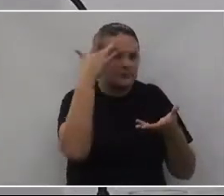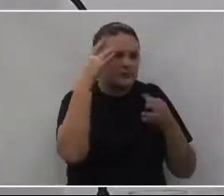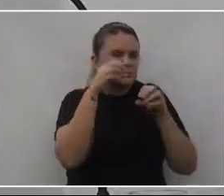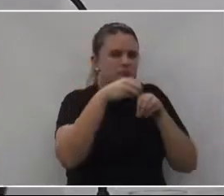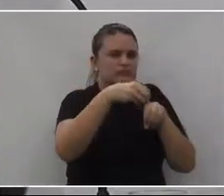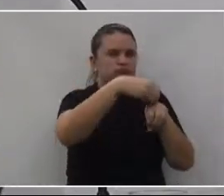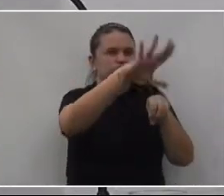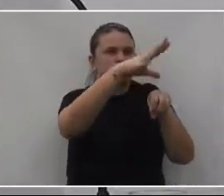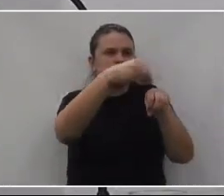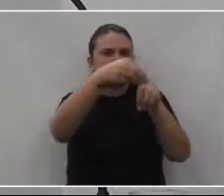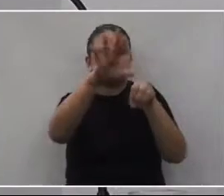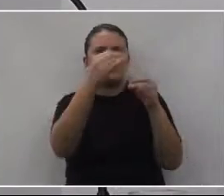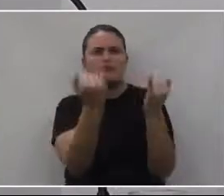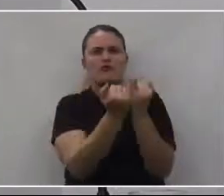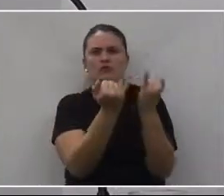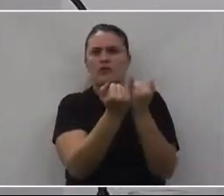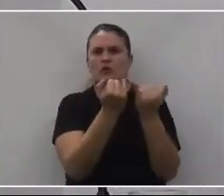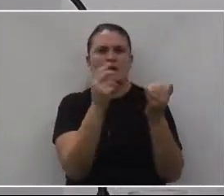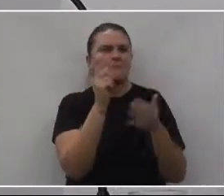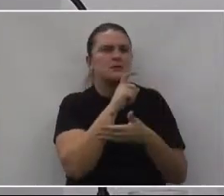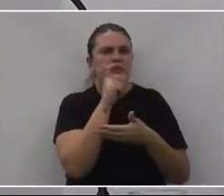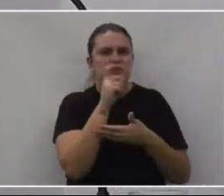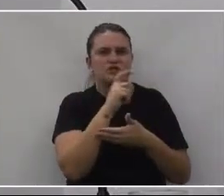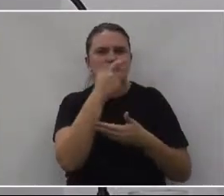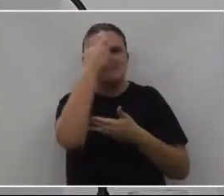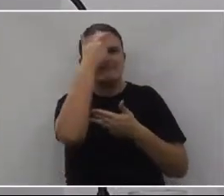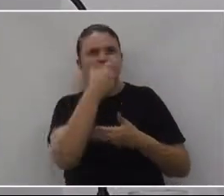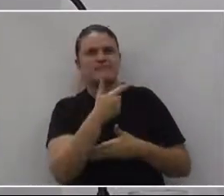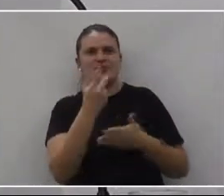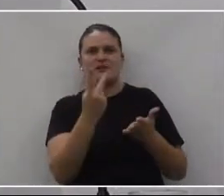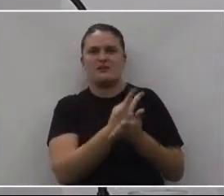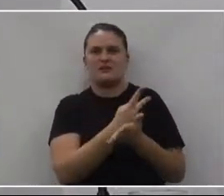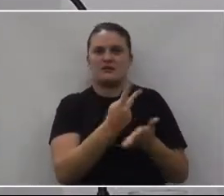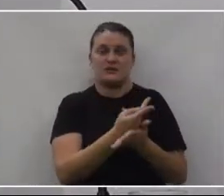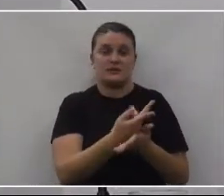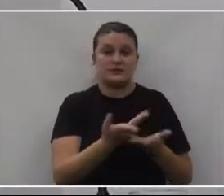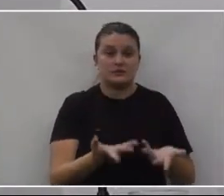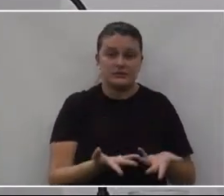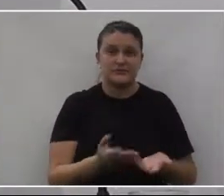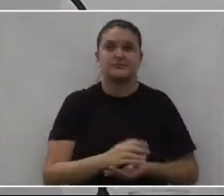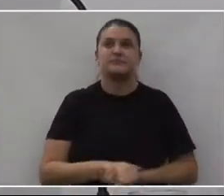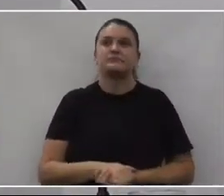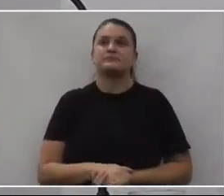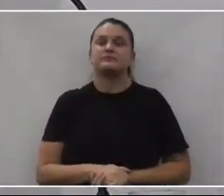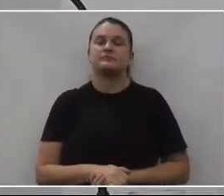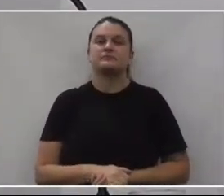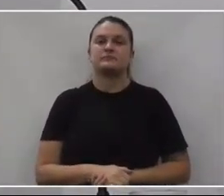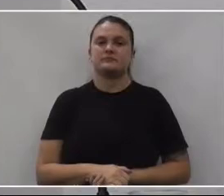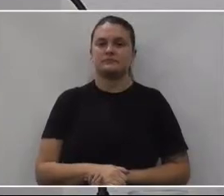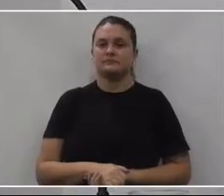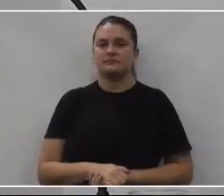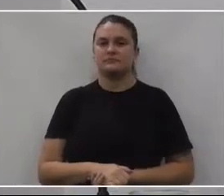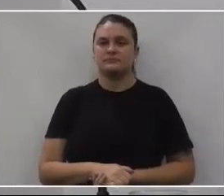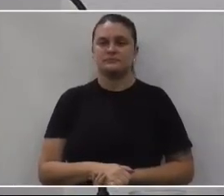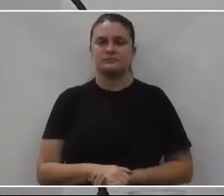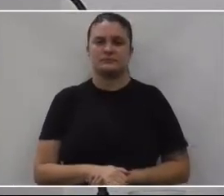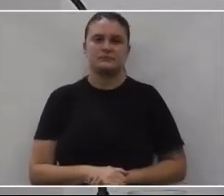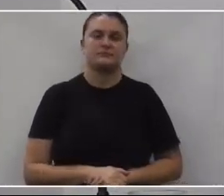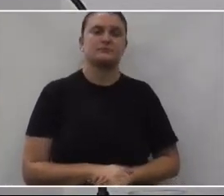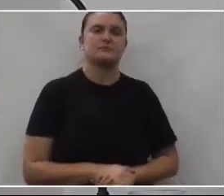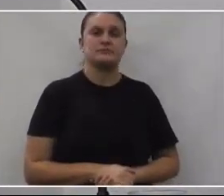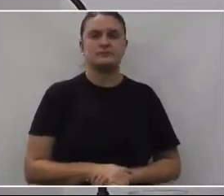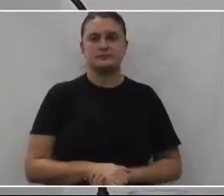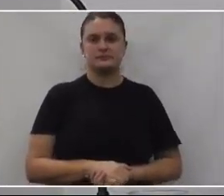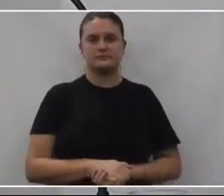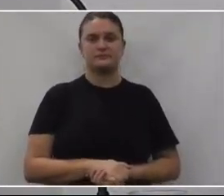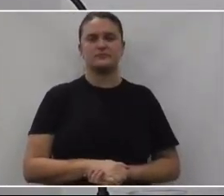e outros a agirem de forma errônea, sem que seja pelo trâmite da justiça, sem que seja o trâmite da